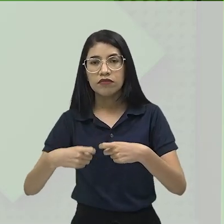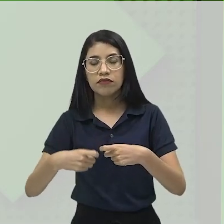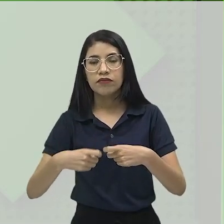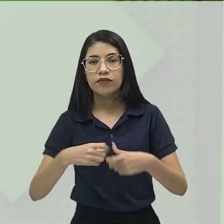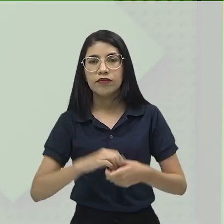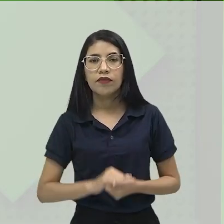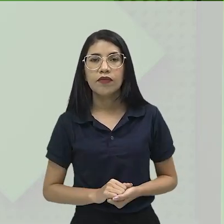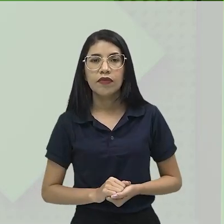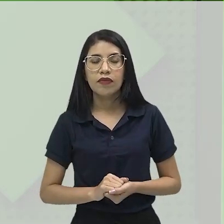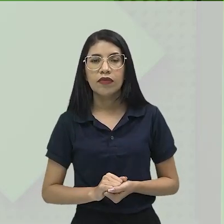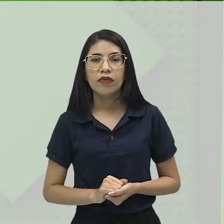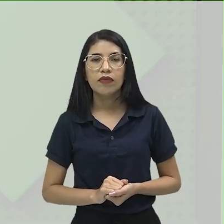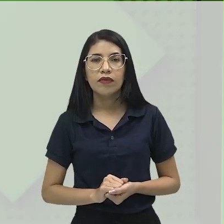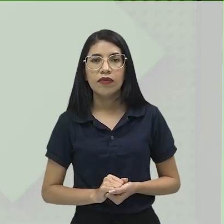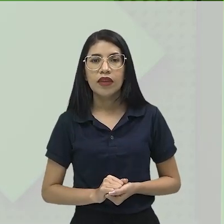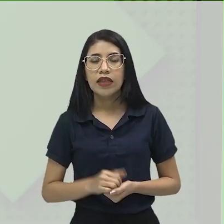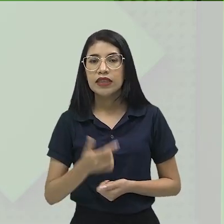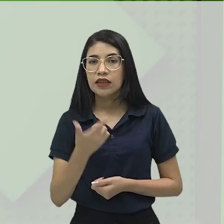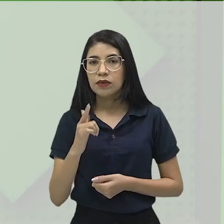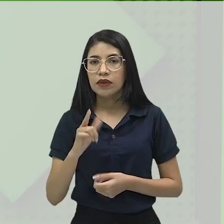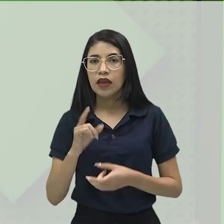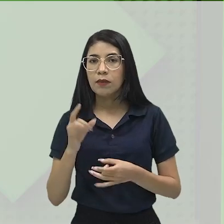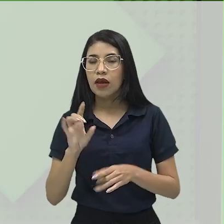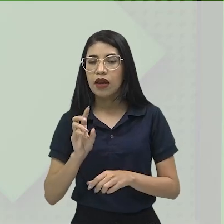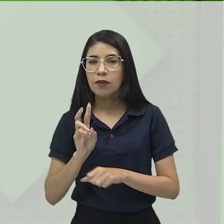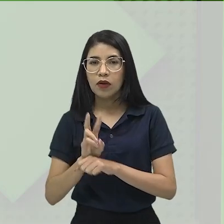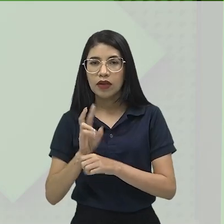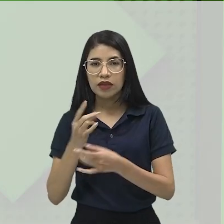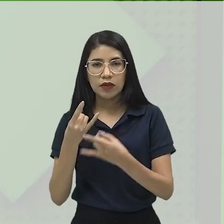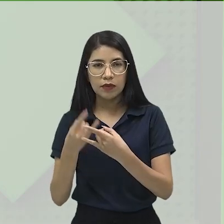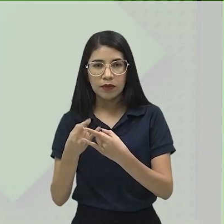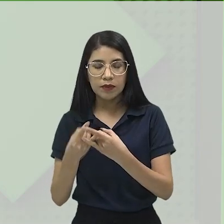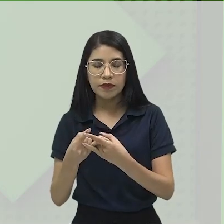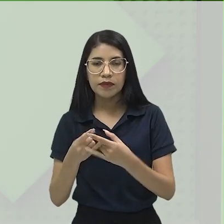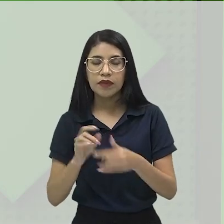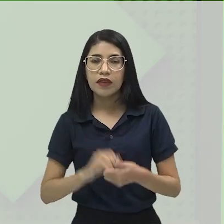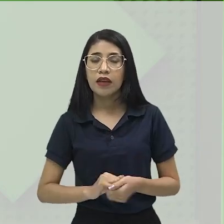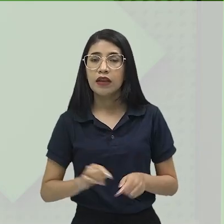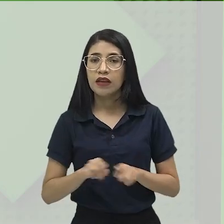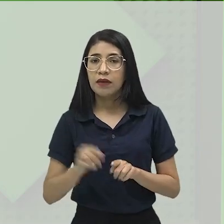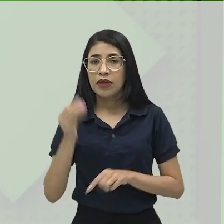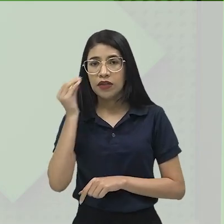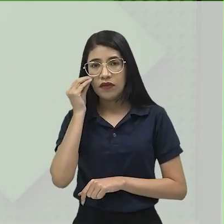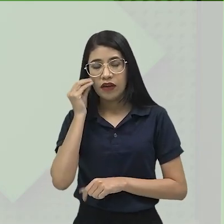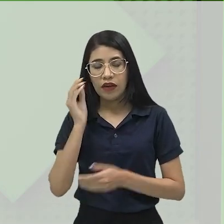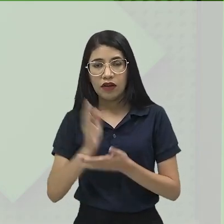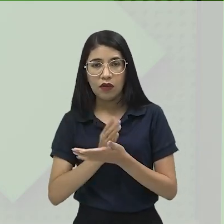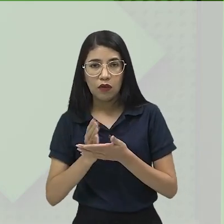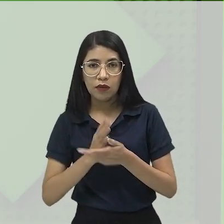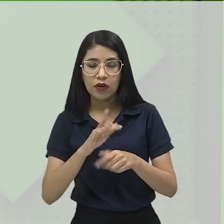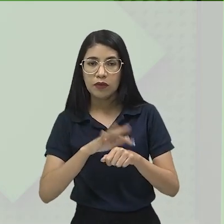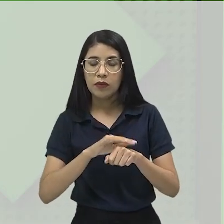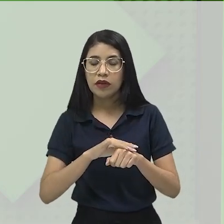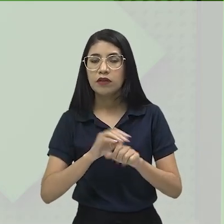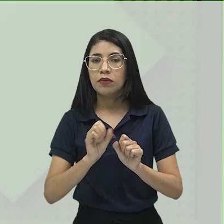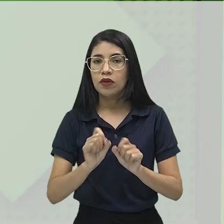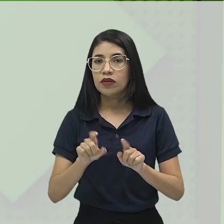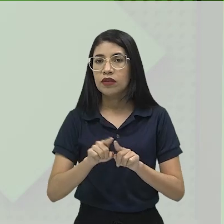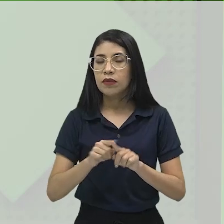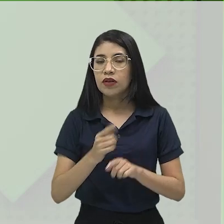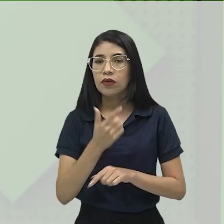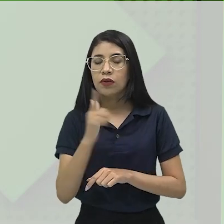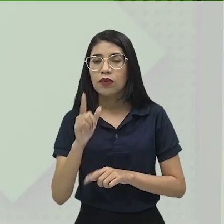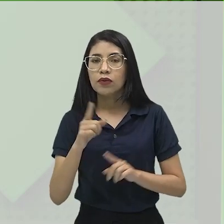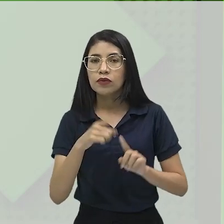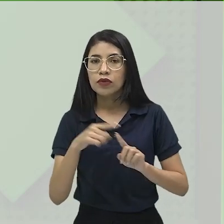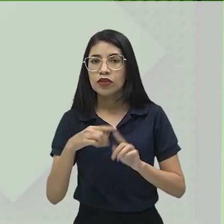relação sexual desprotegida, certo? A gente vai ver que algumas dessas infecções podem sim ter outro